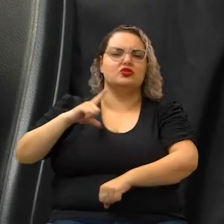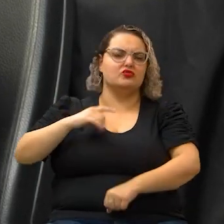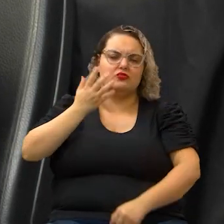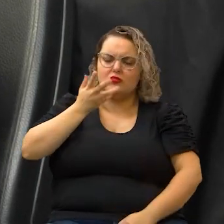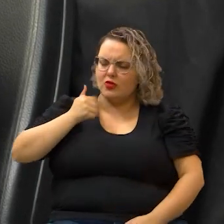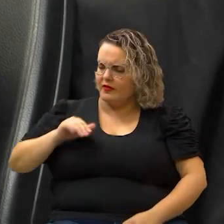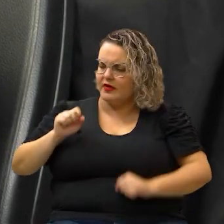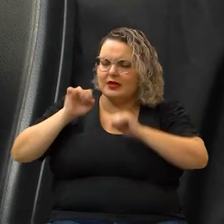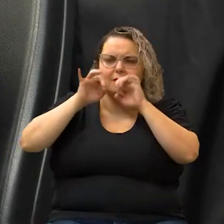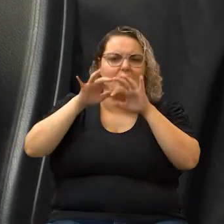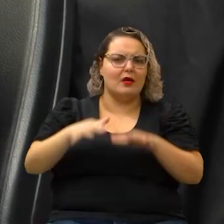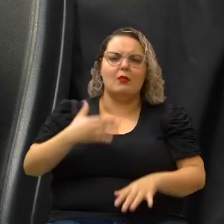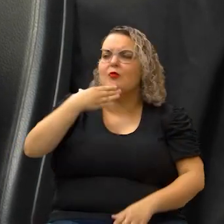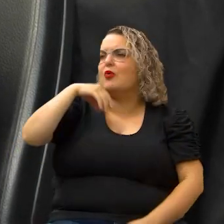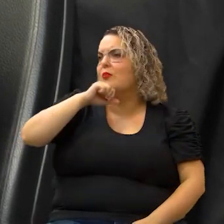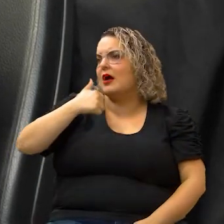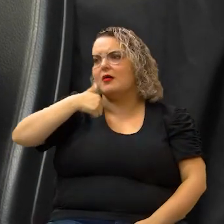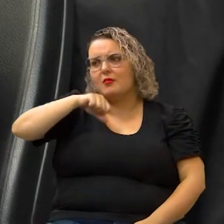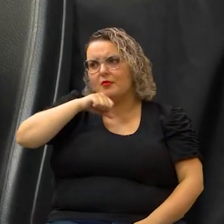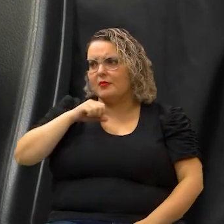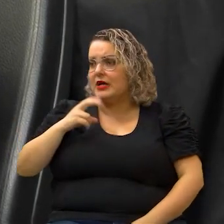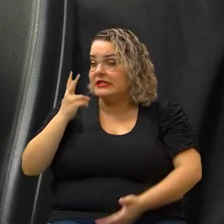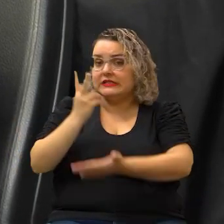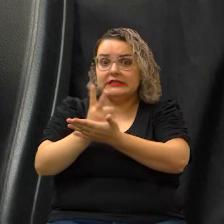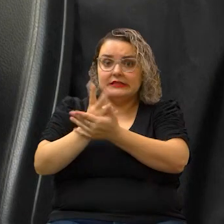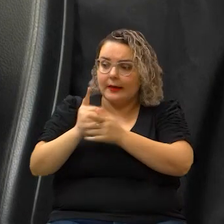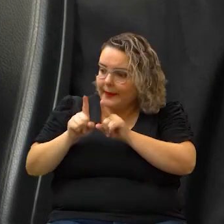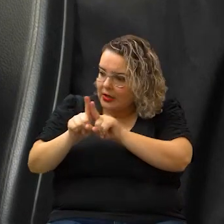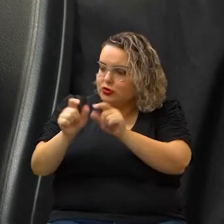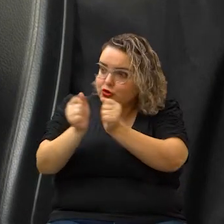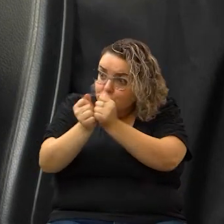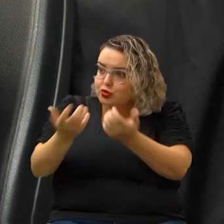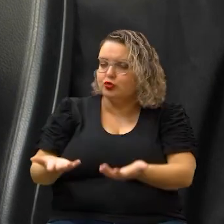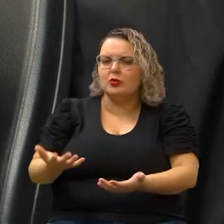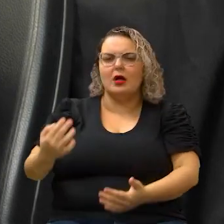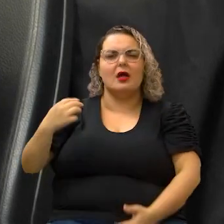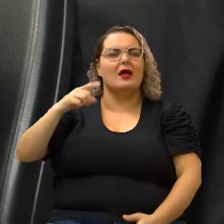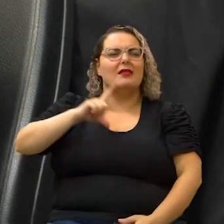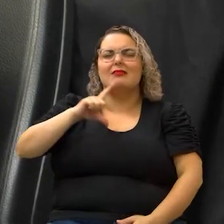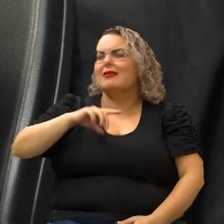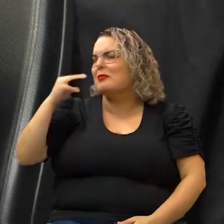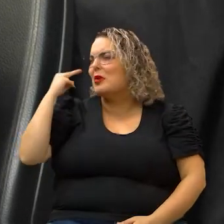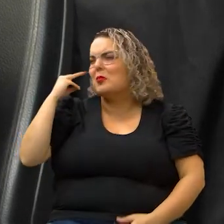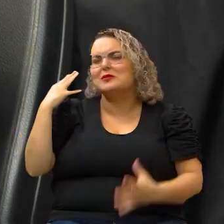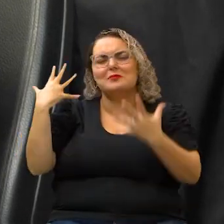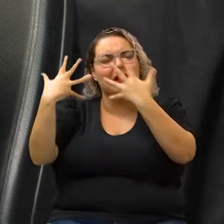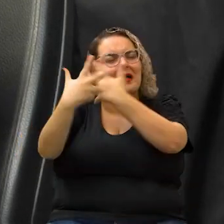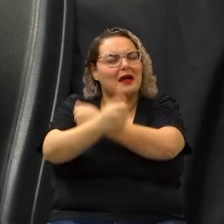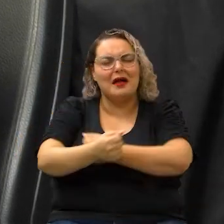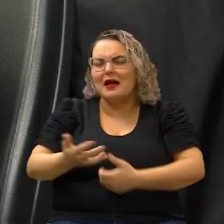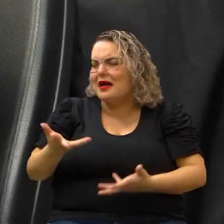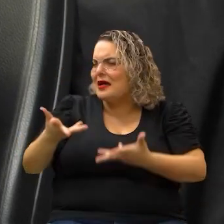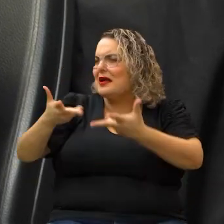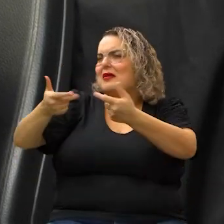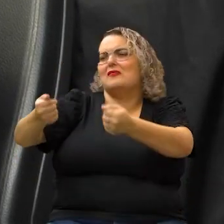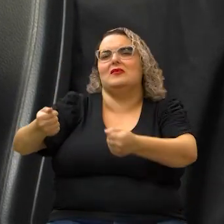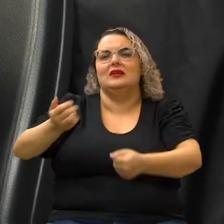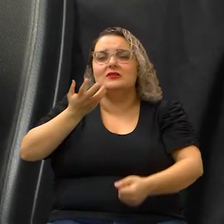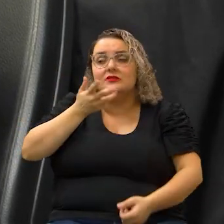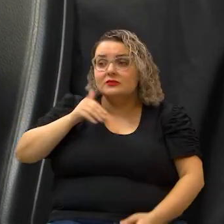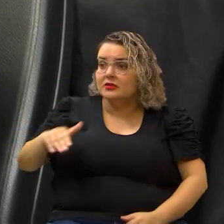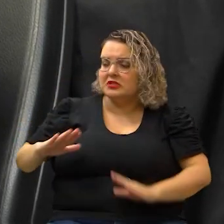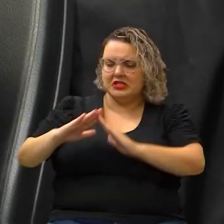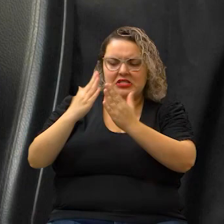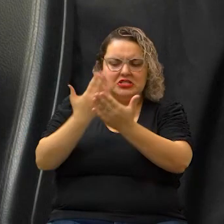muito presentes, minha mãe muito presente. Eu tenho memórias lindas da infância, nas escolas estaduais que eu